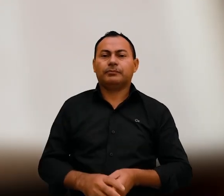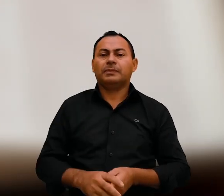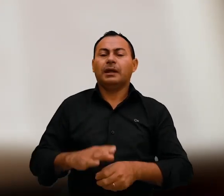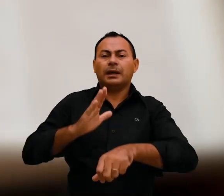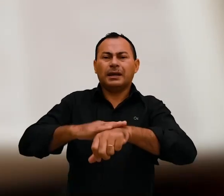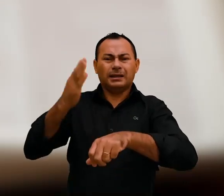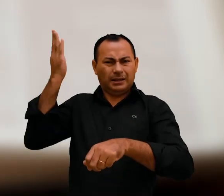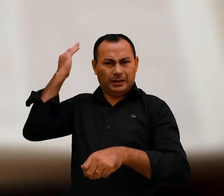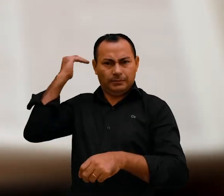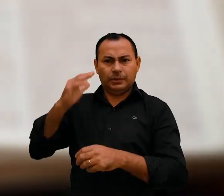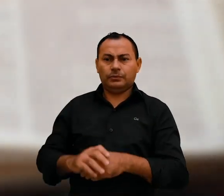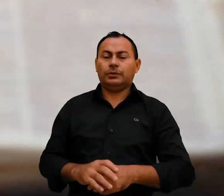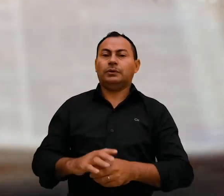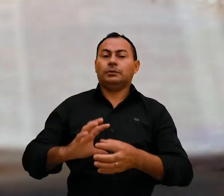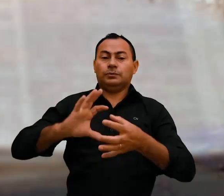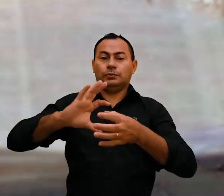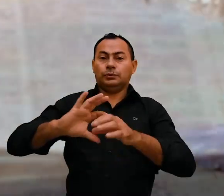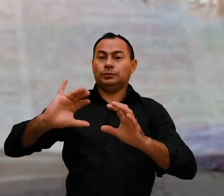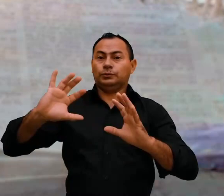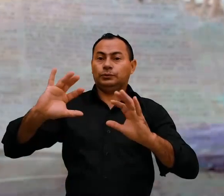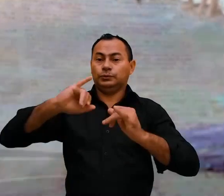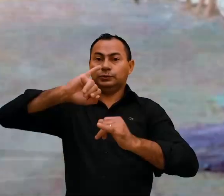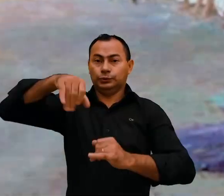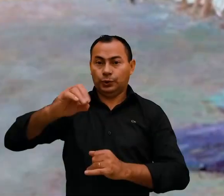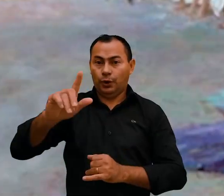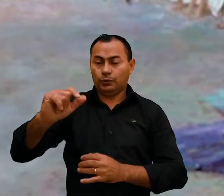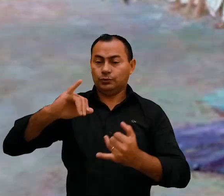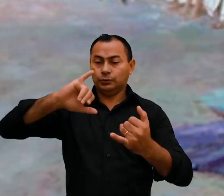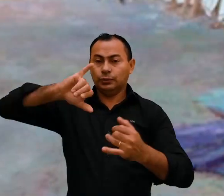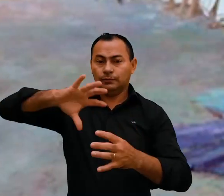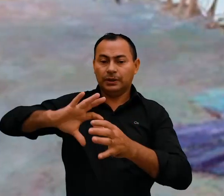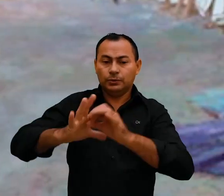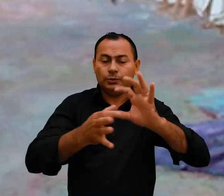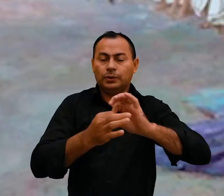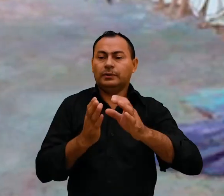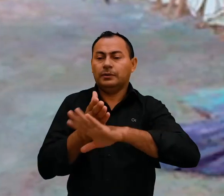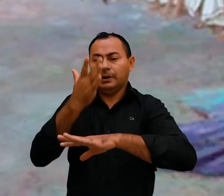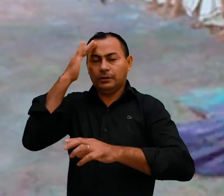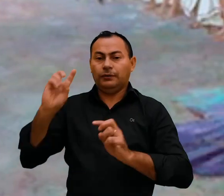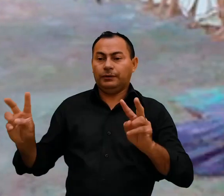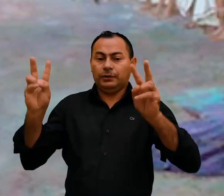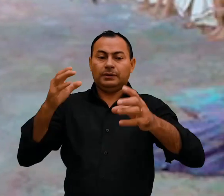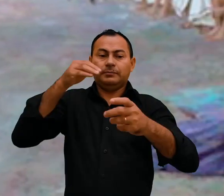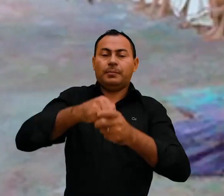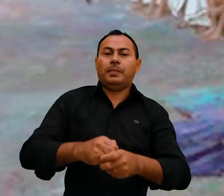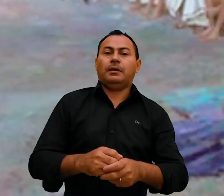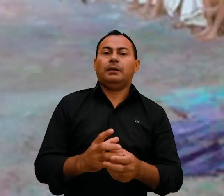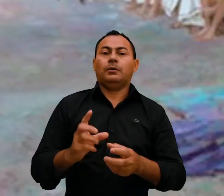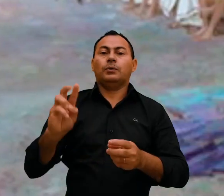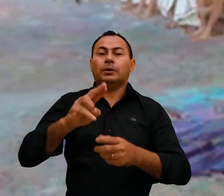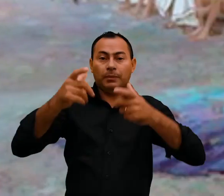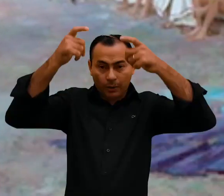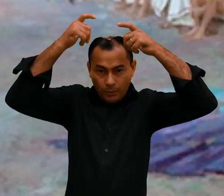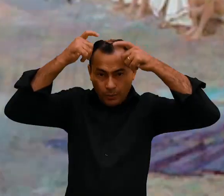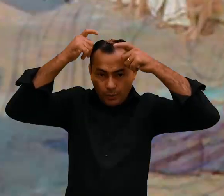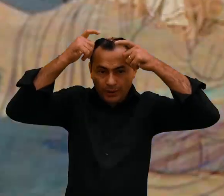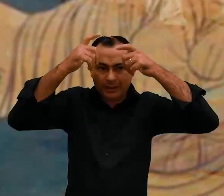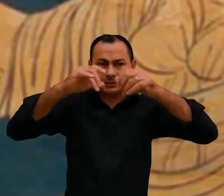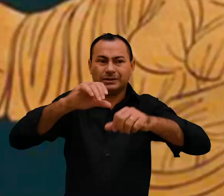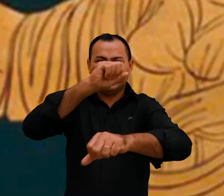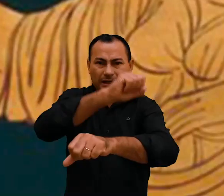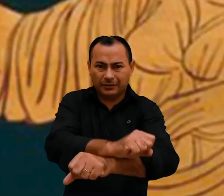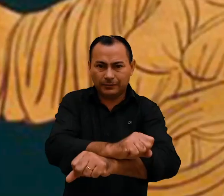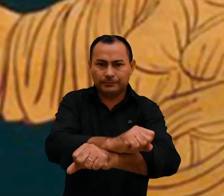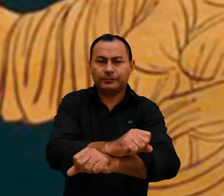naquele tempos eles promoviam os jogos olímpicos de inverno e o vencedor entrava no círculo dos vitoriosos usando uma